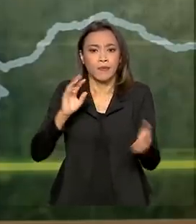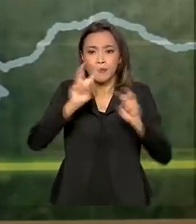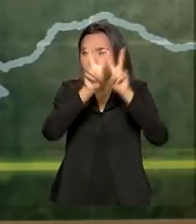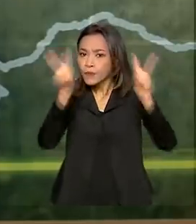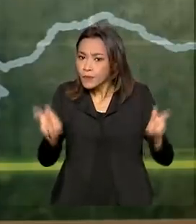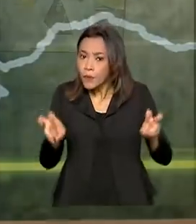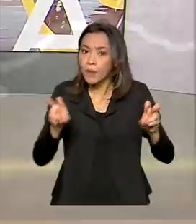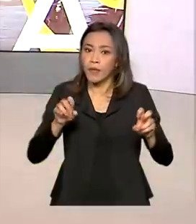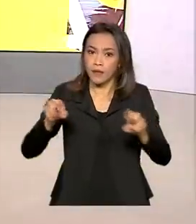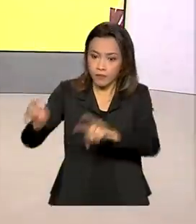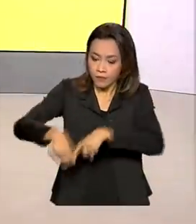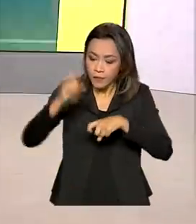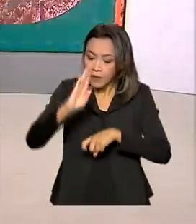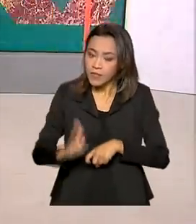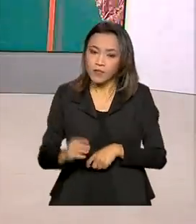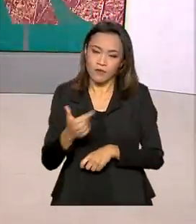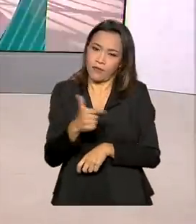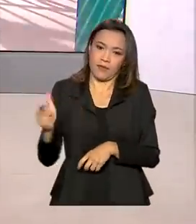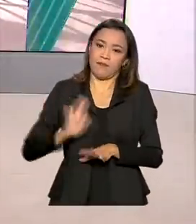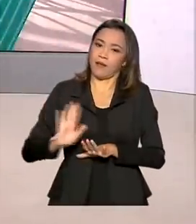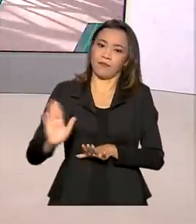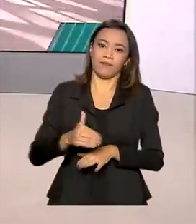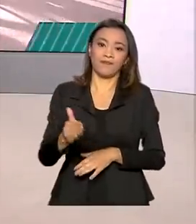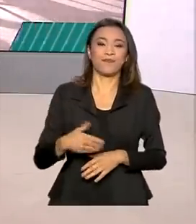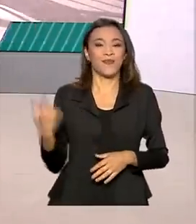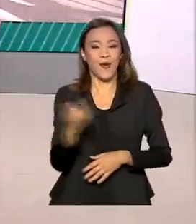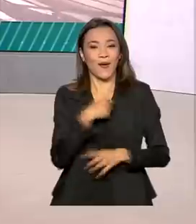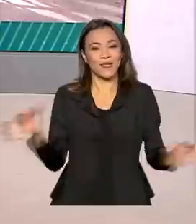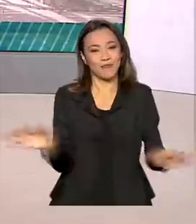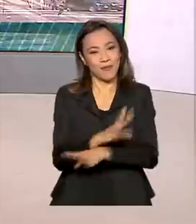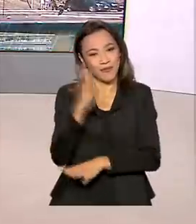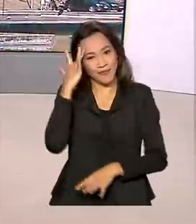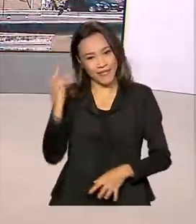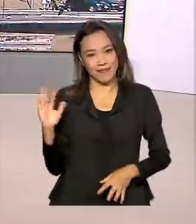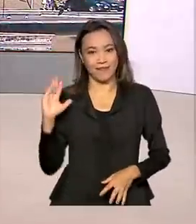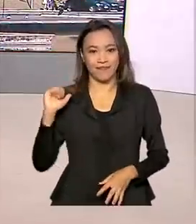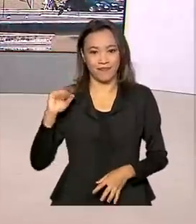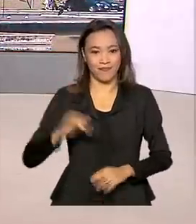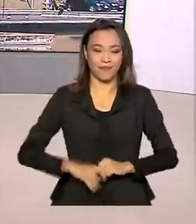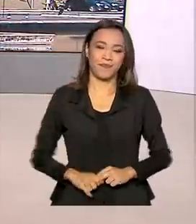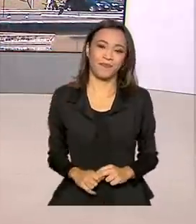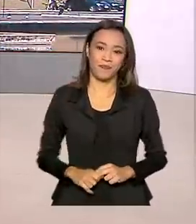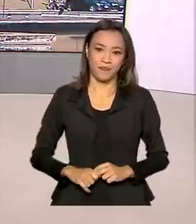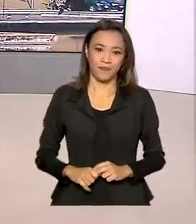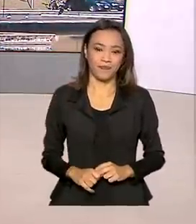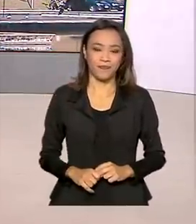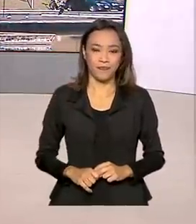mais existir. E o Brasil em Dia fica por aqui. Até amanhã. Tchau, tchau.